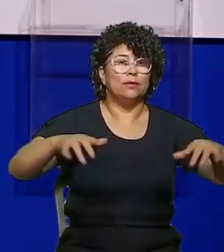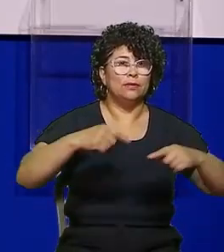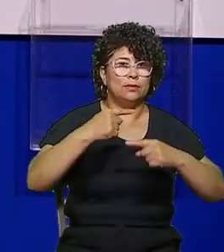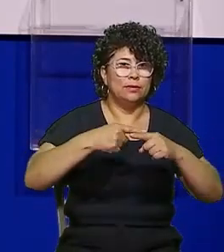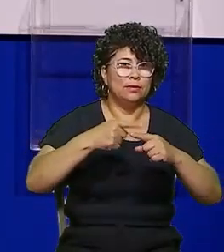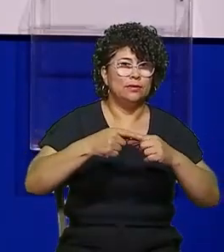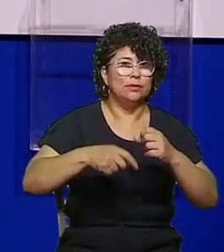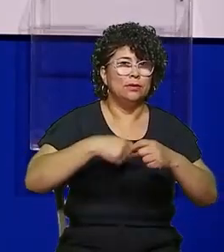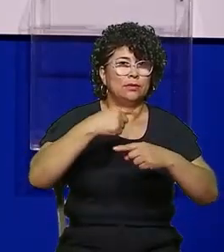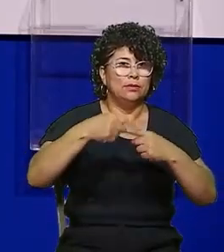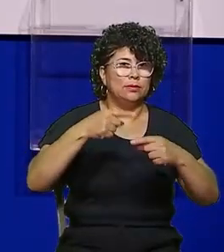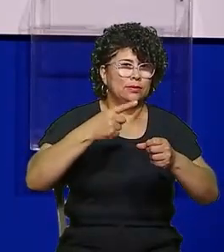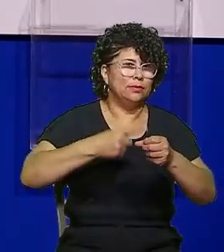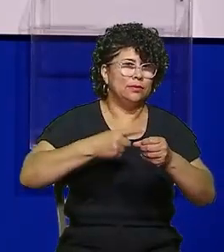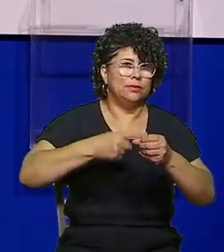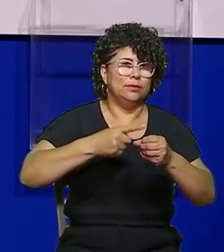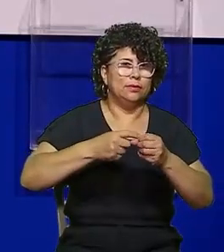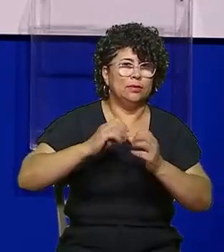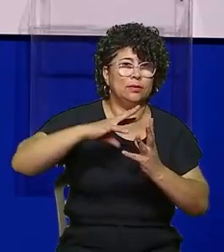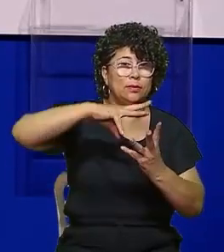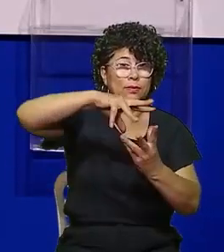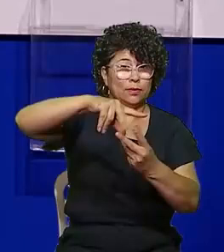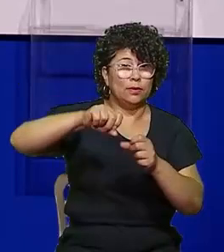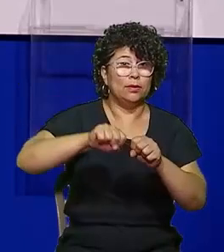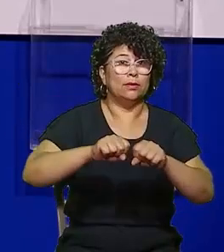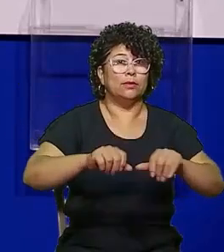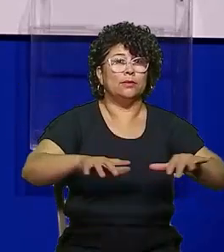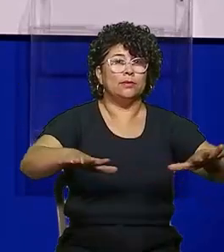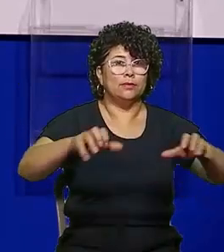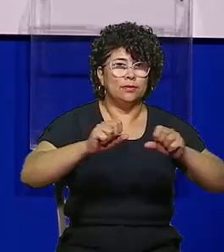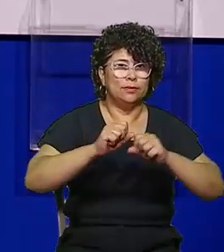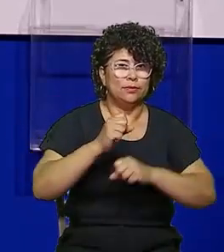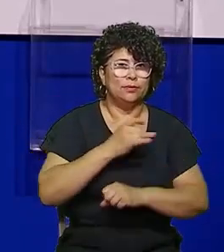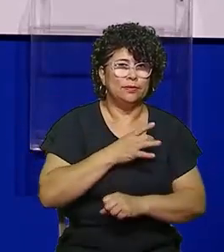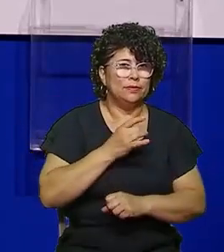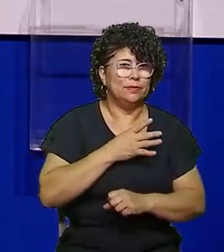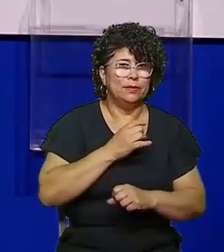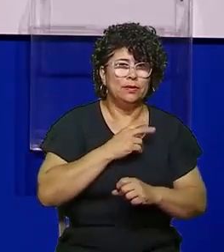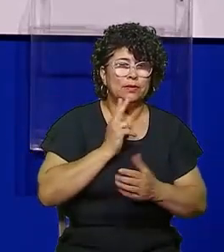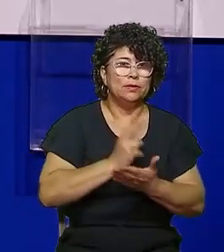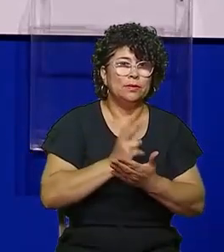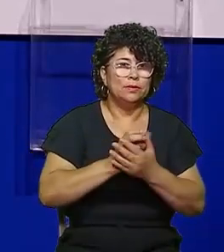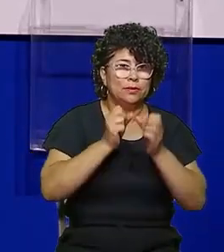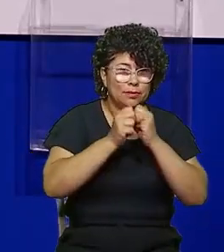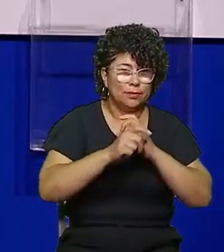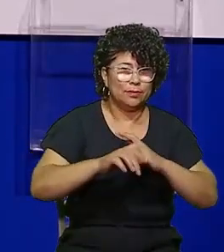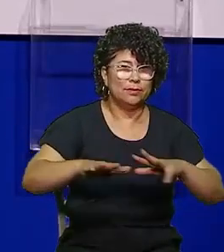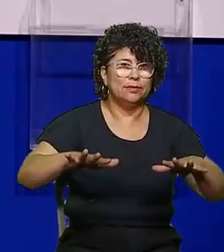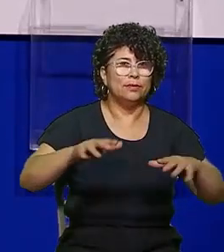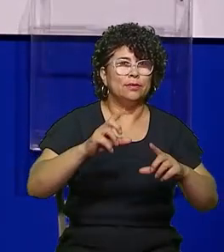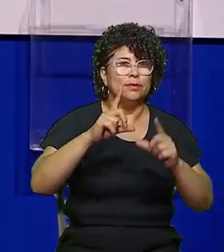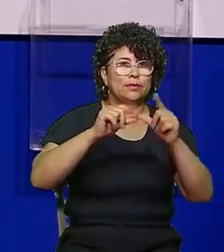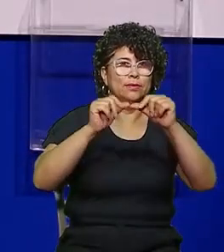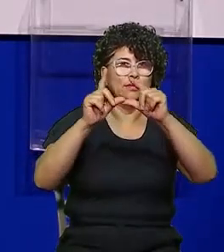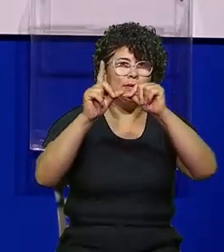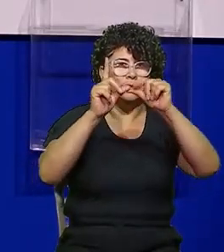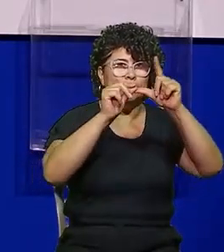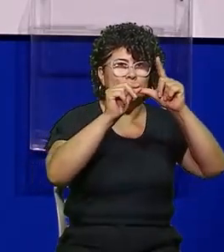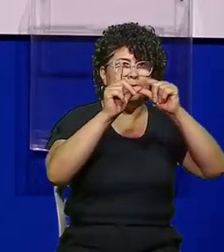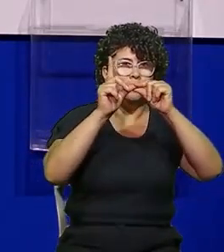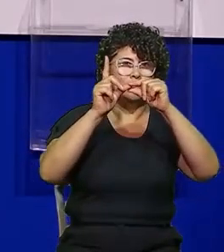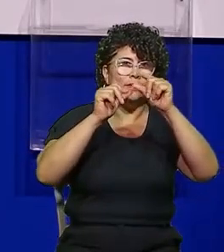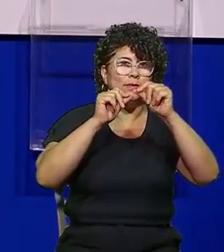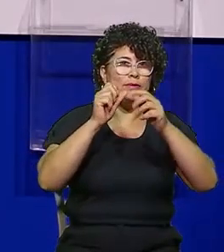da cidade, o mundo. Depois do mundo, as estrelas dançam